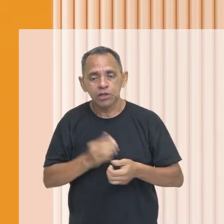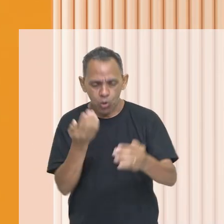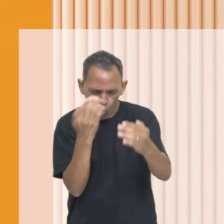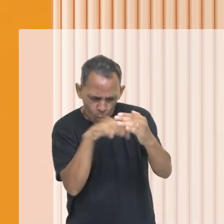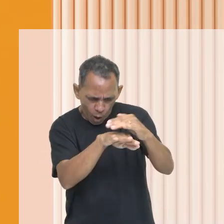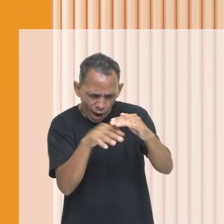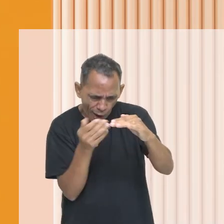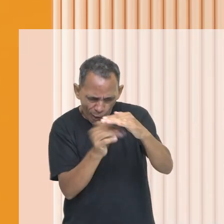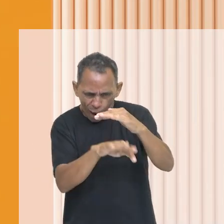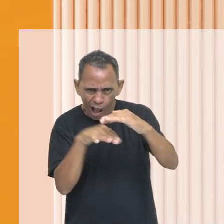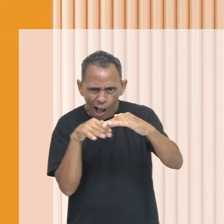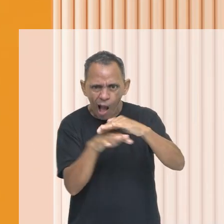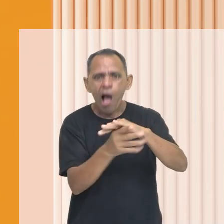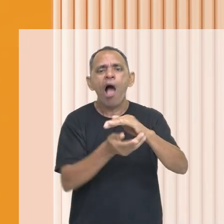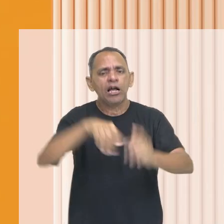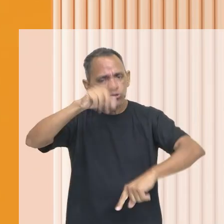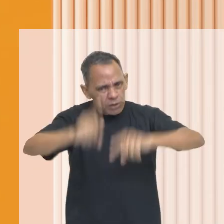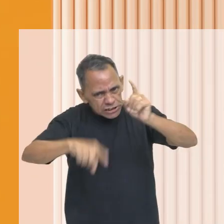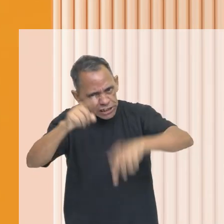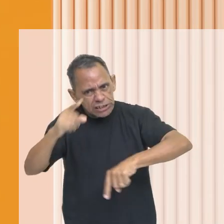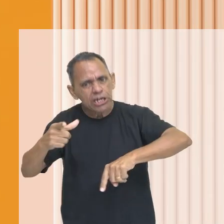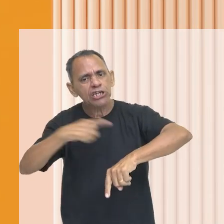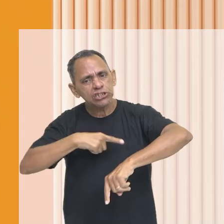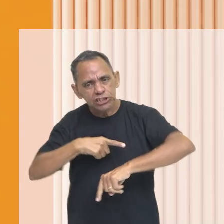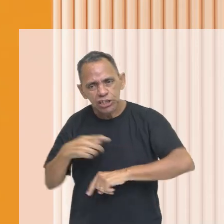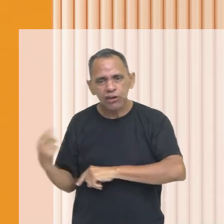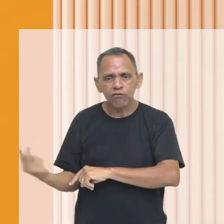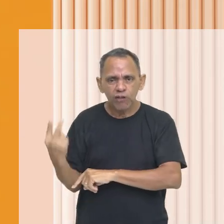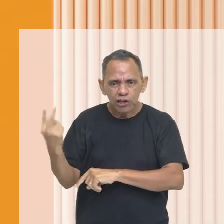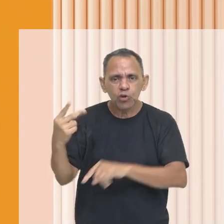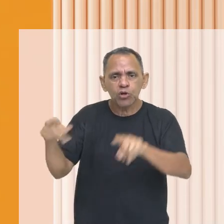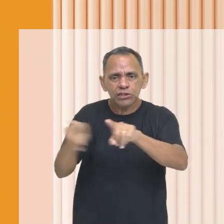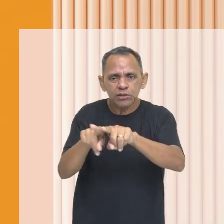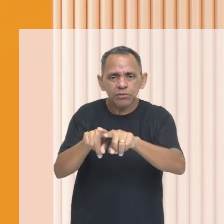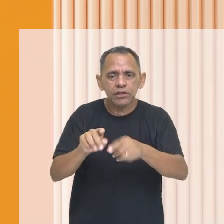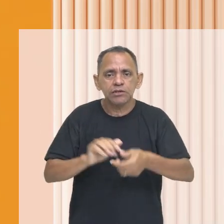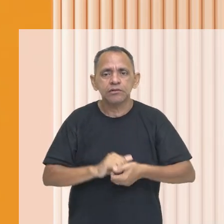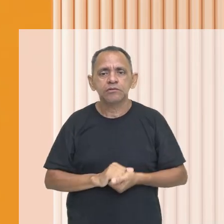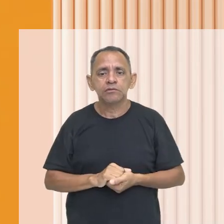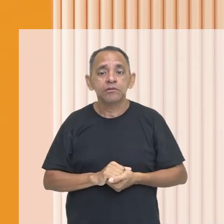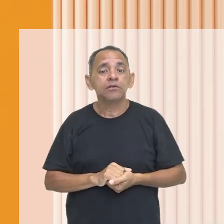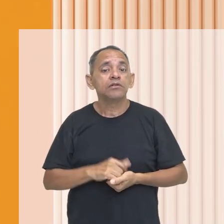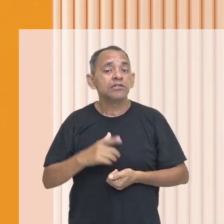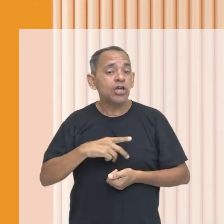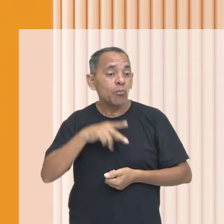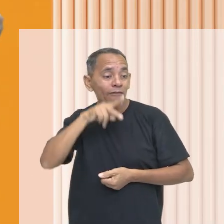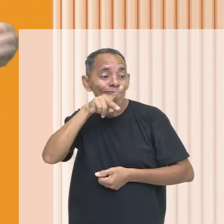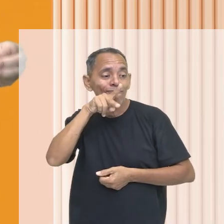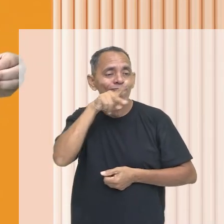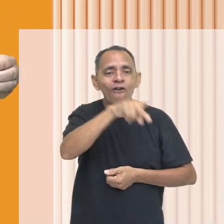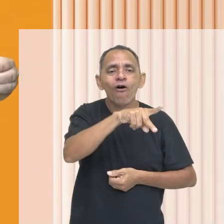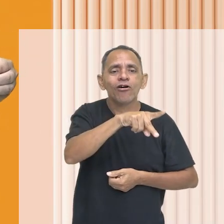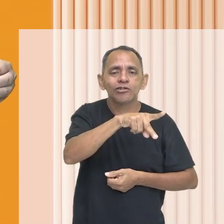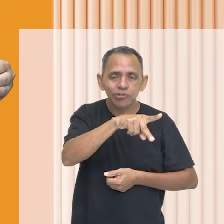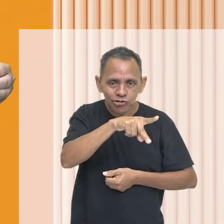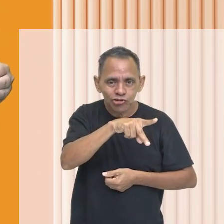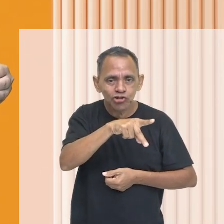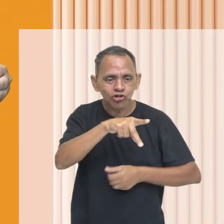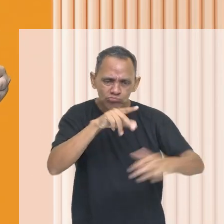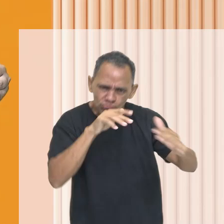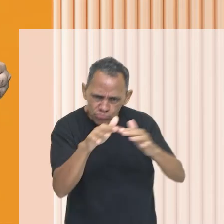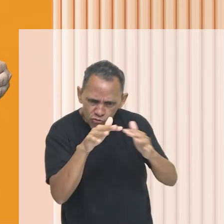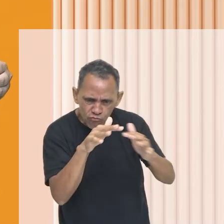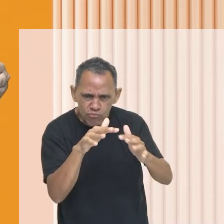preciosos. Então você tem uma intensa movimentação do quê? Da exploração do ouro